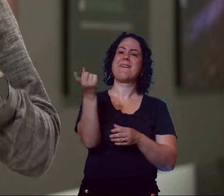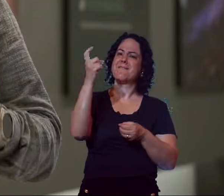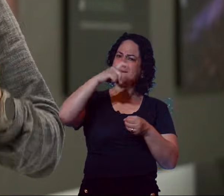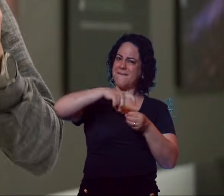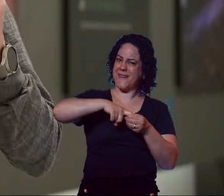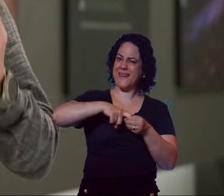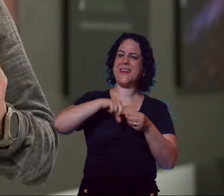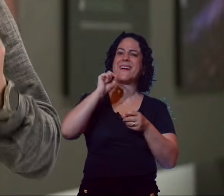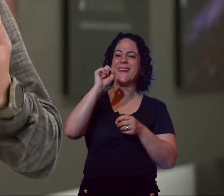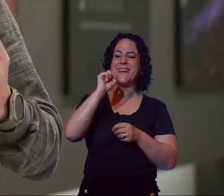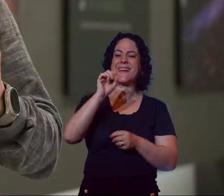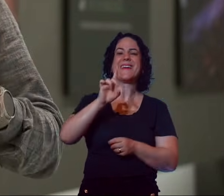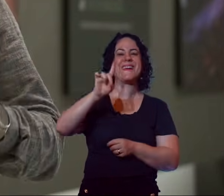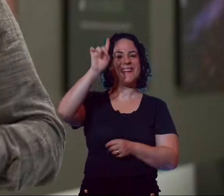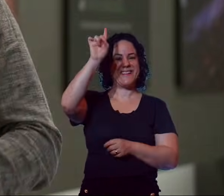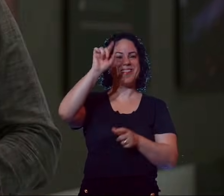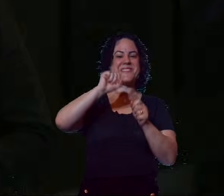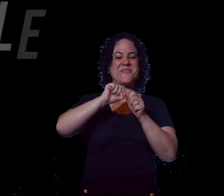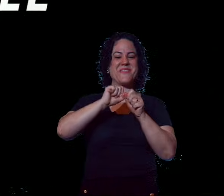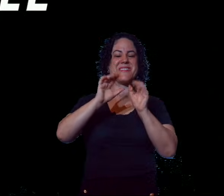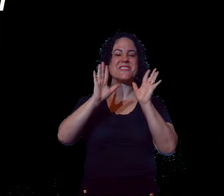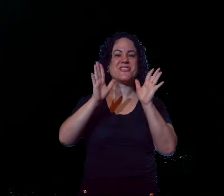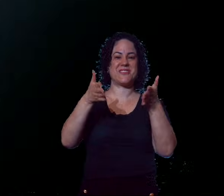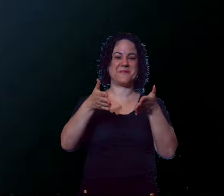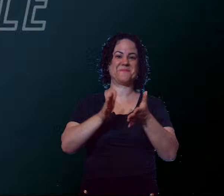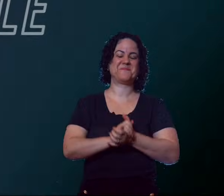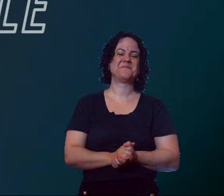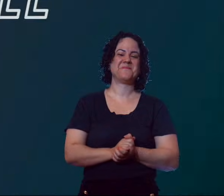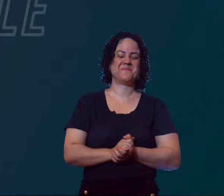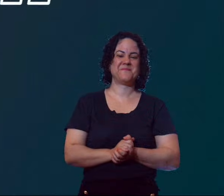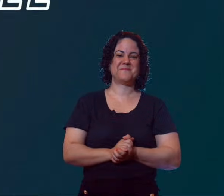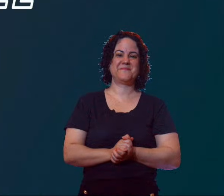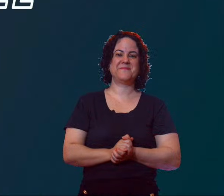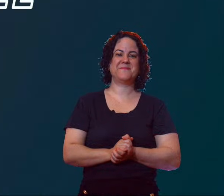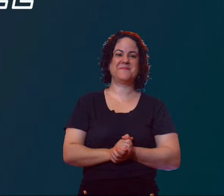parte daquilo que Deus está fazendo.